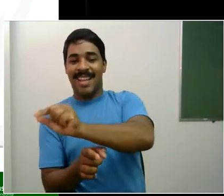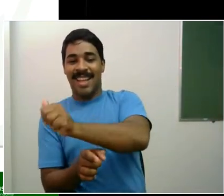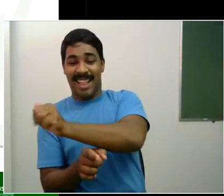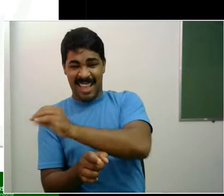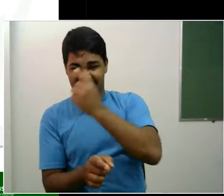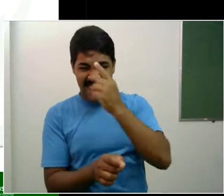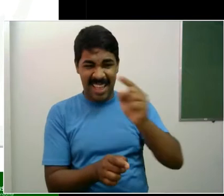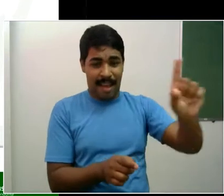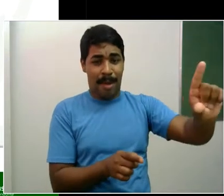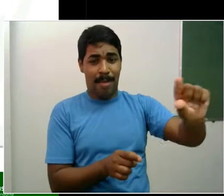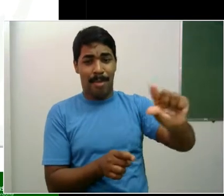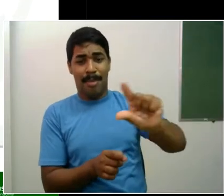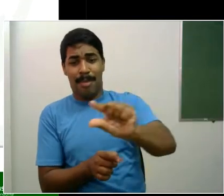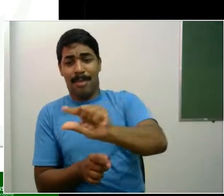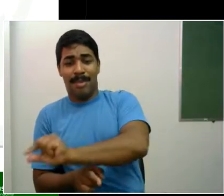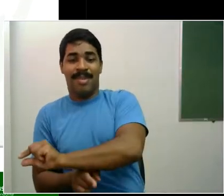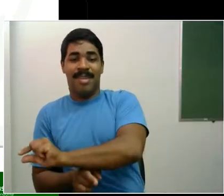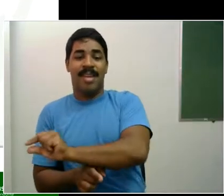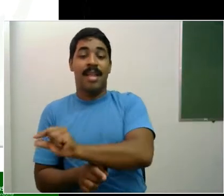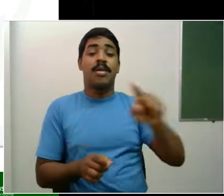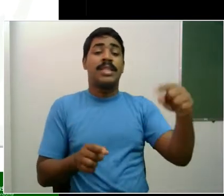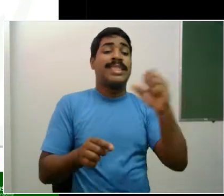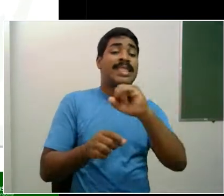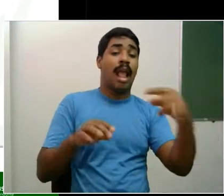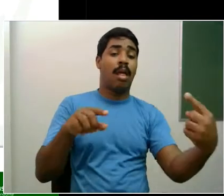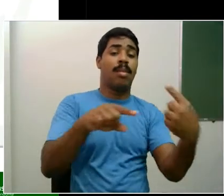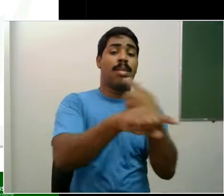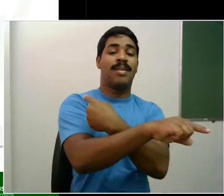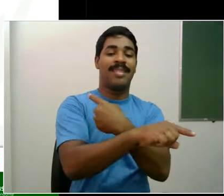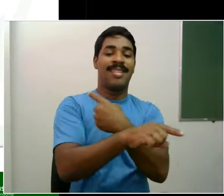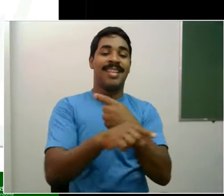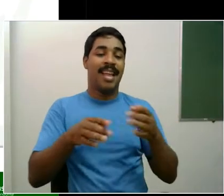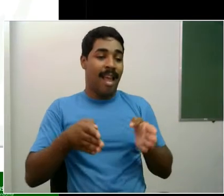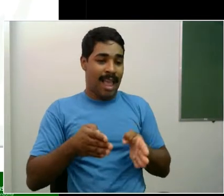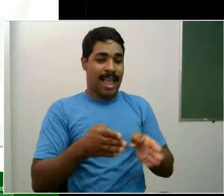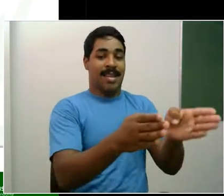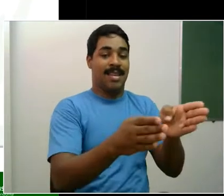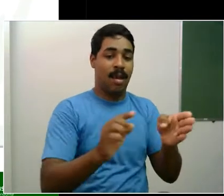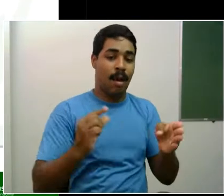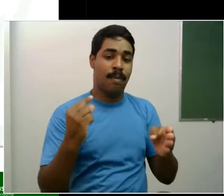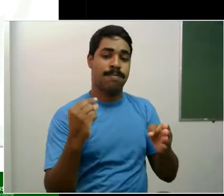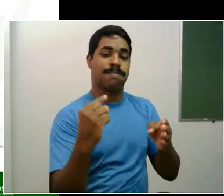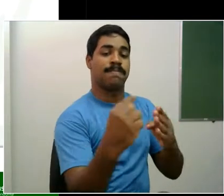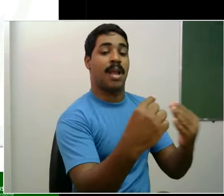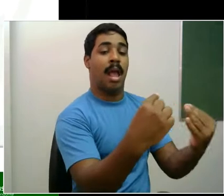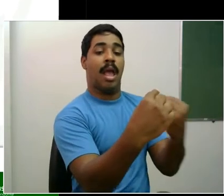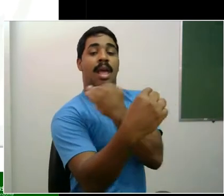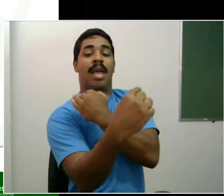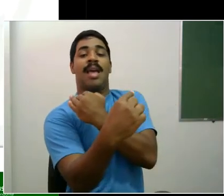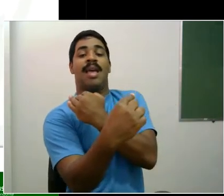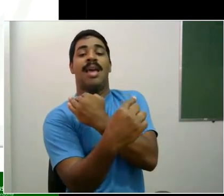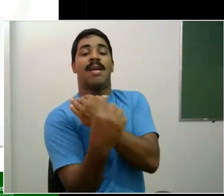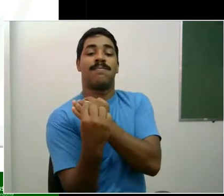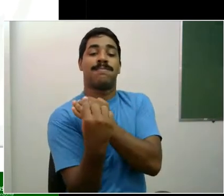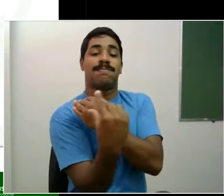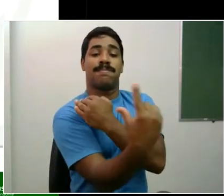né? O caso contrário, então tem que ser tudo oposto. Então vamos ver aqui a mesma situação. Olha